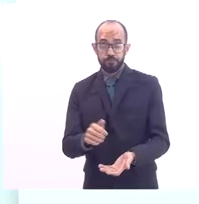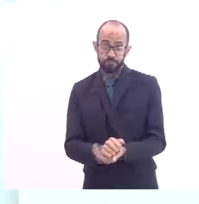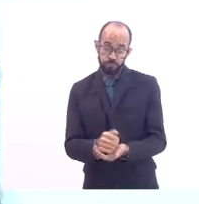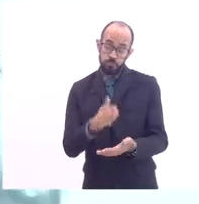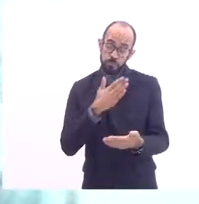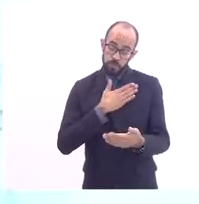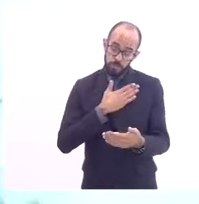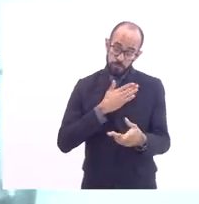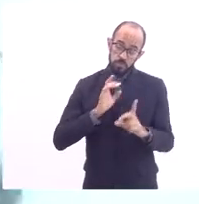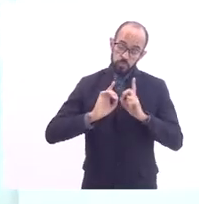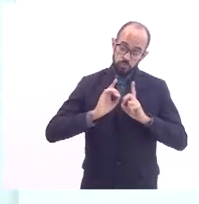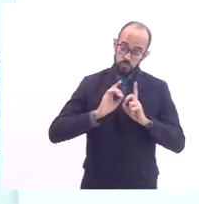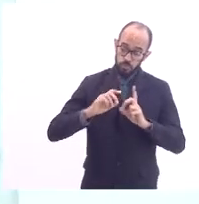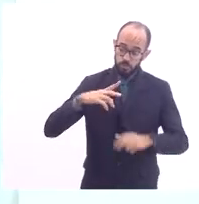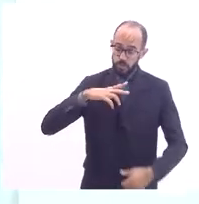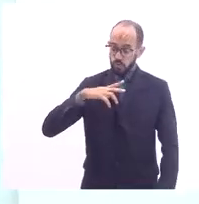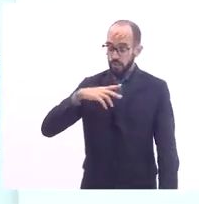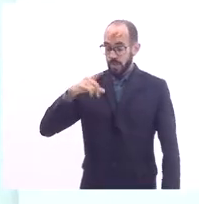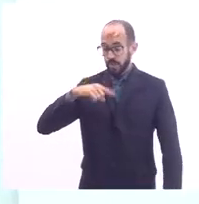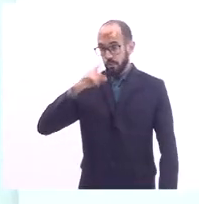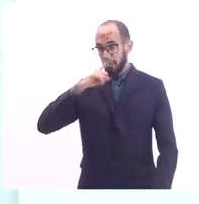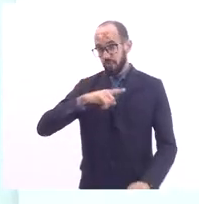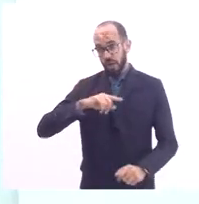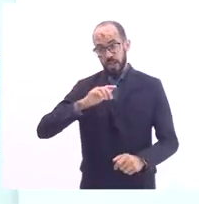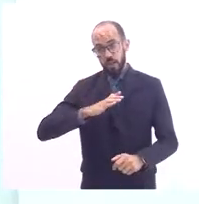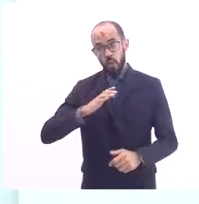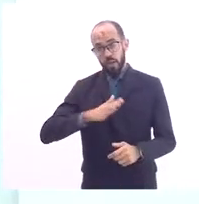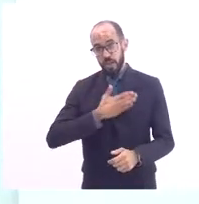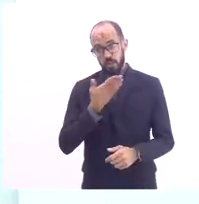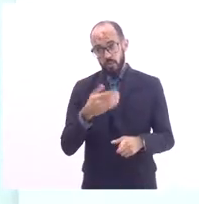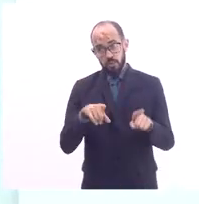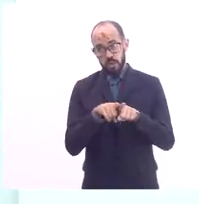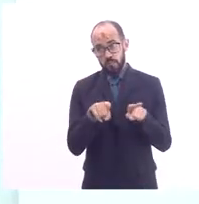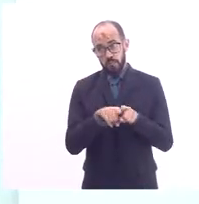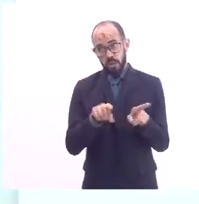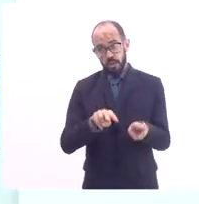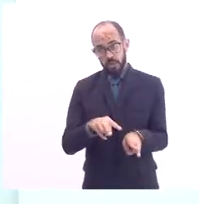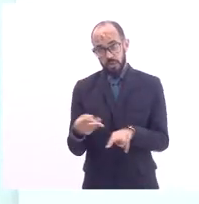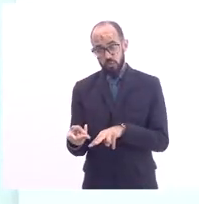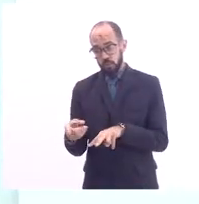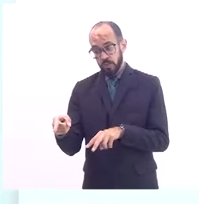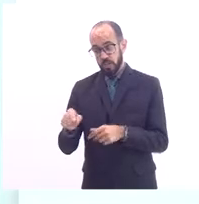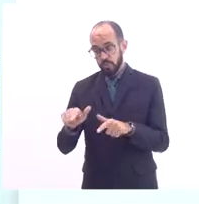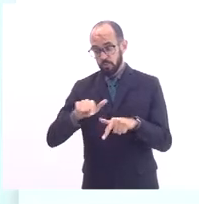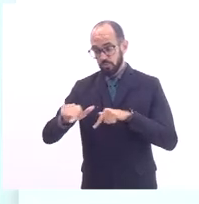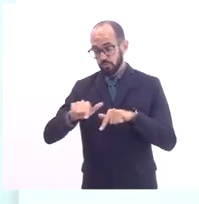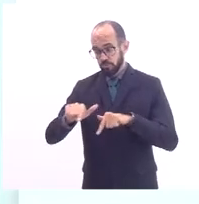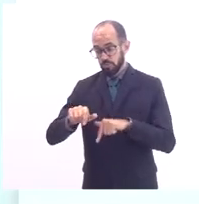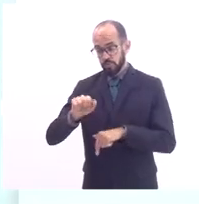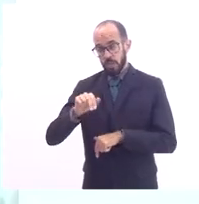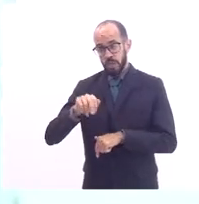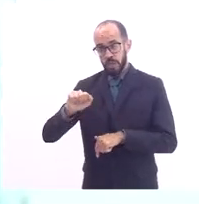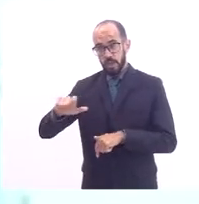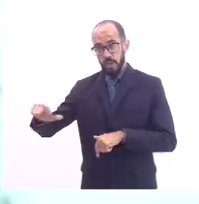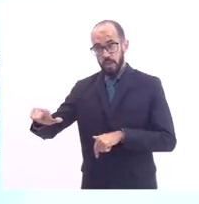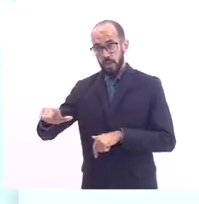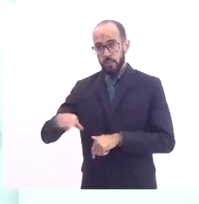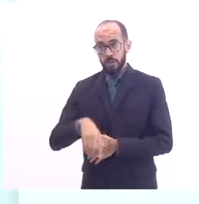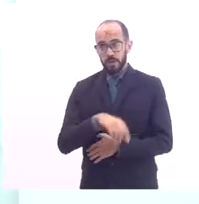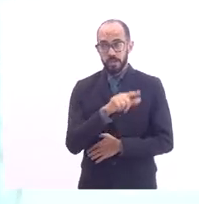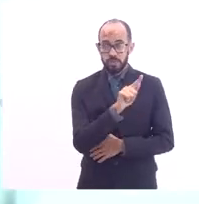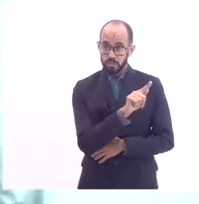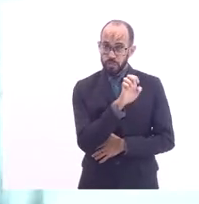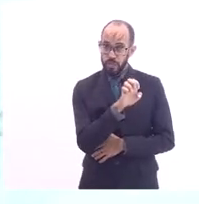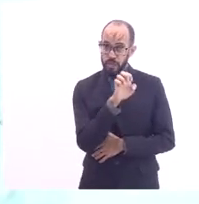opinião particular, é um erro absurdo querer transferir as atividades da ANEEL para a Genersa. A Genersa não